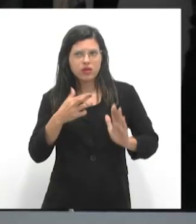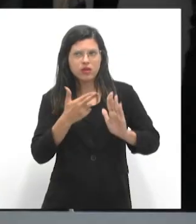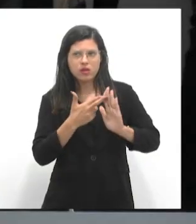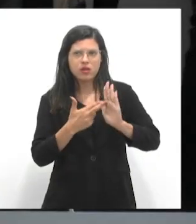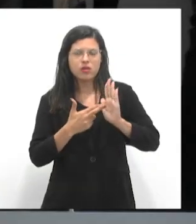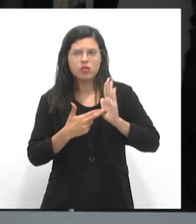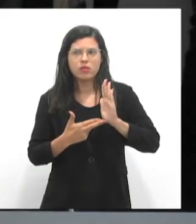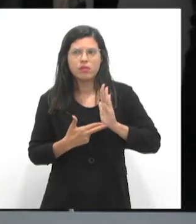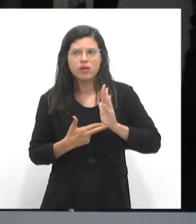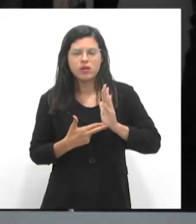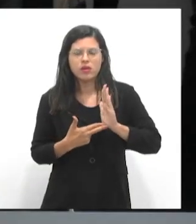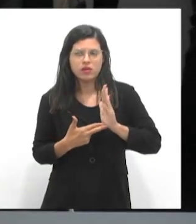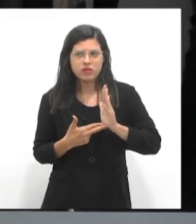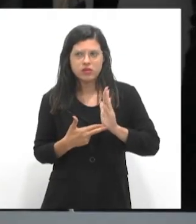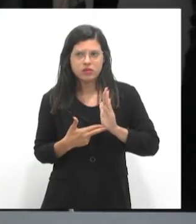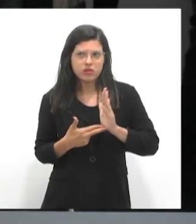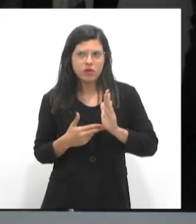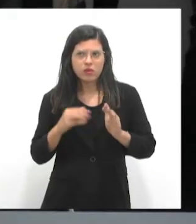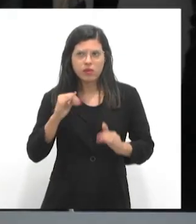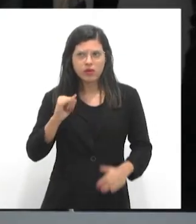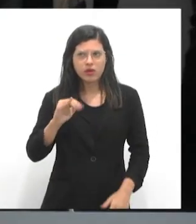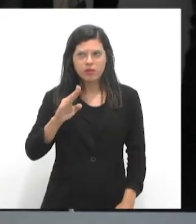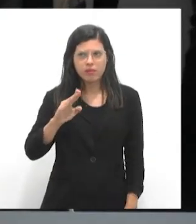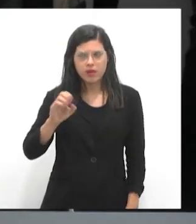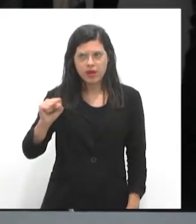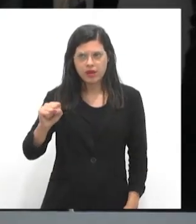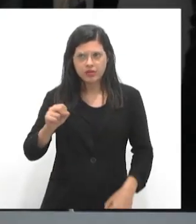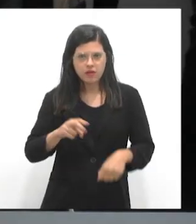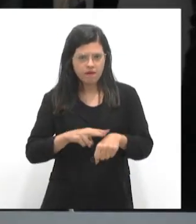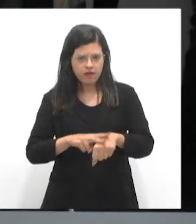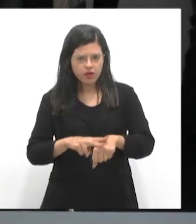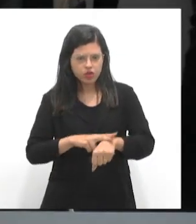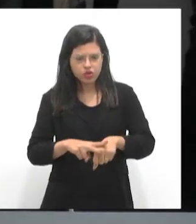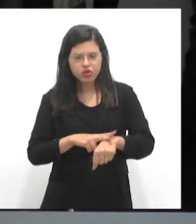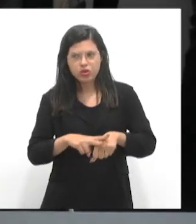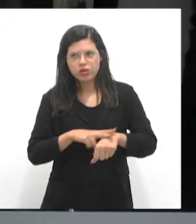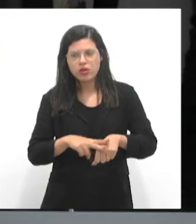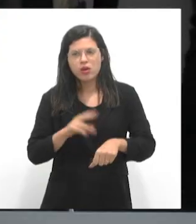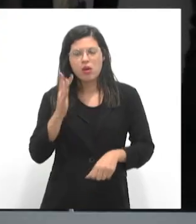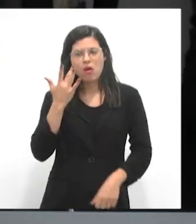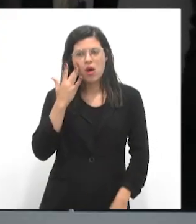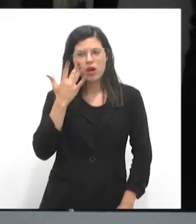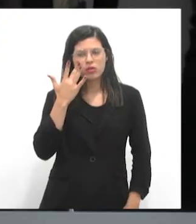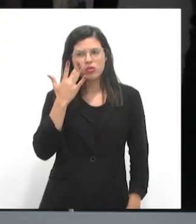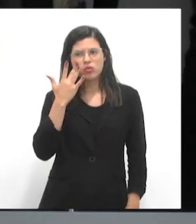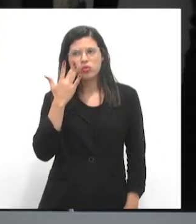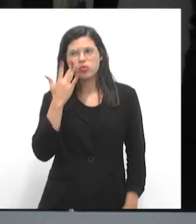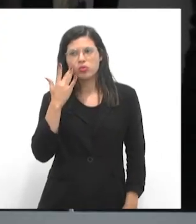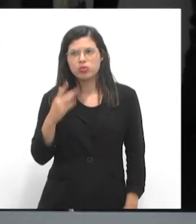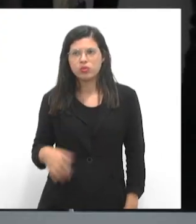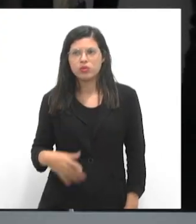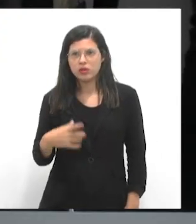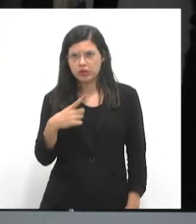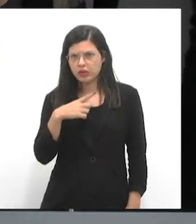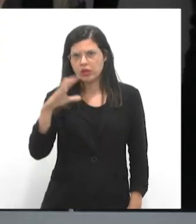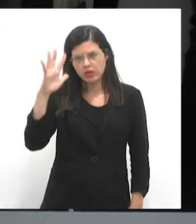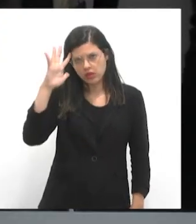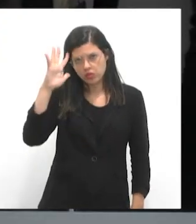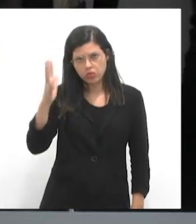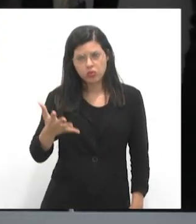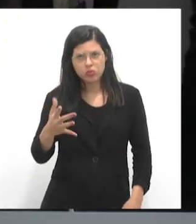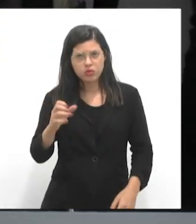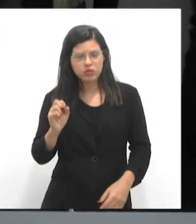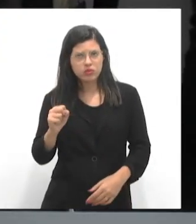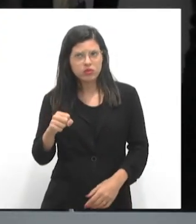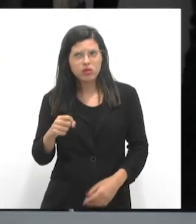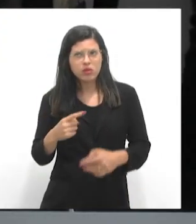aqui o IBS verde. Então, eu acho que tem saída, porque é o princípio